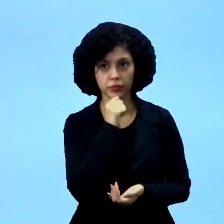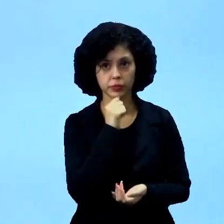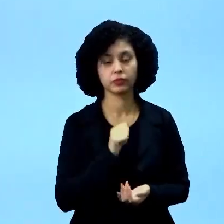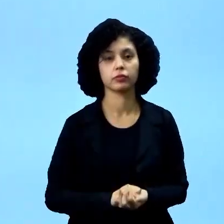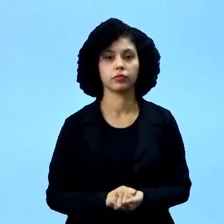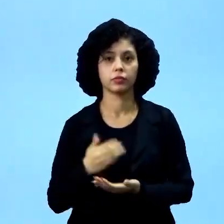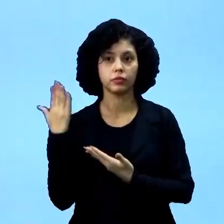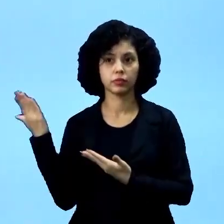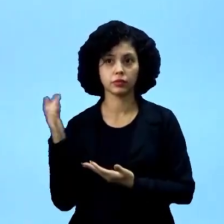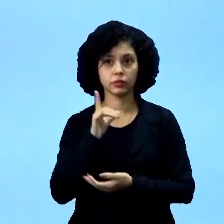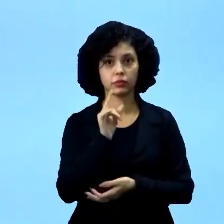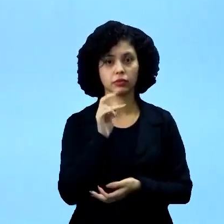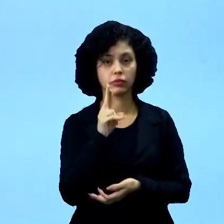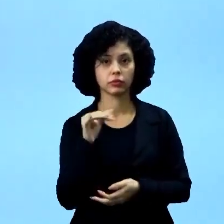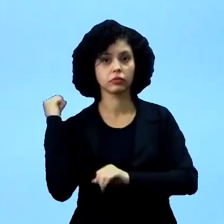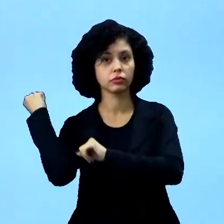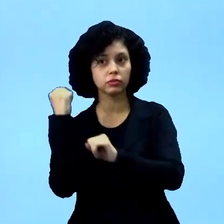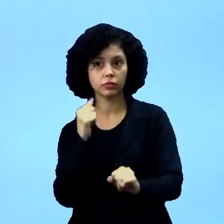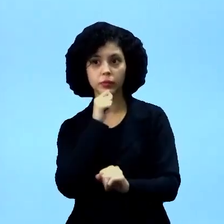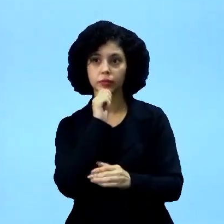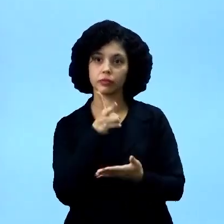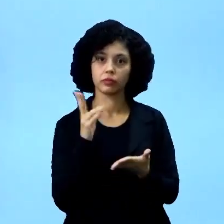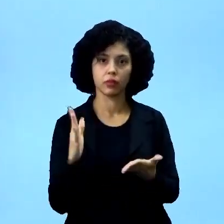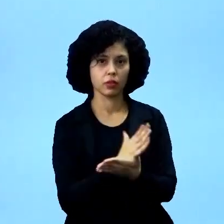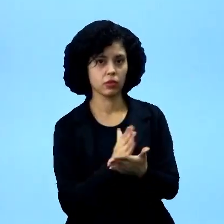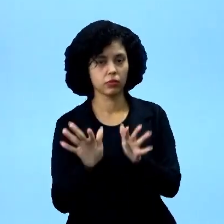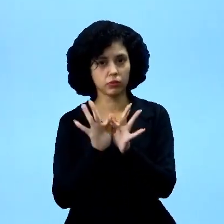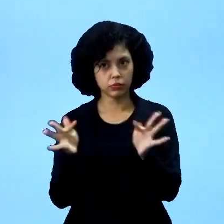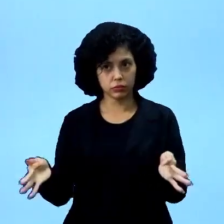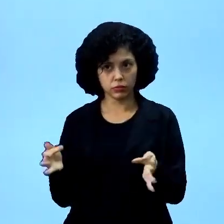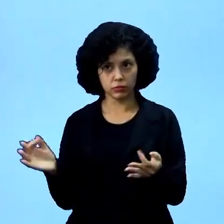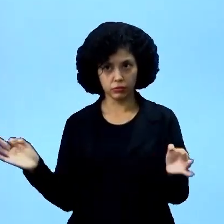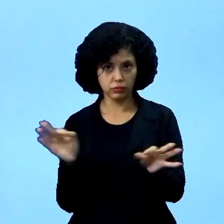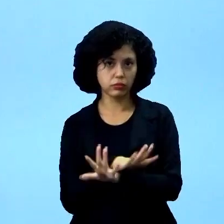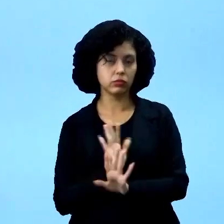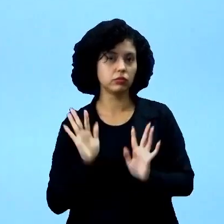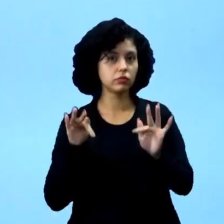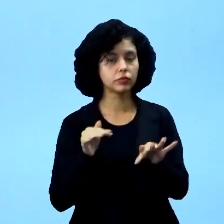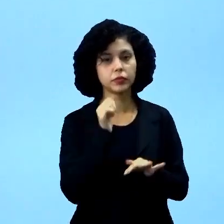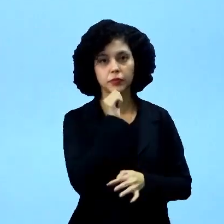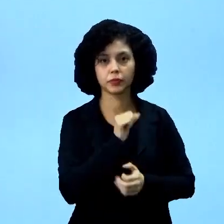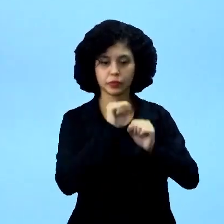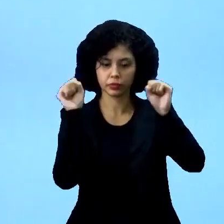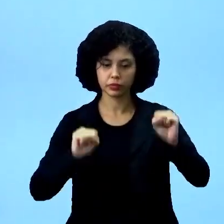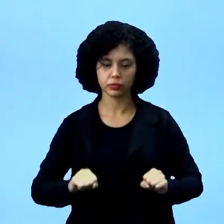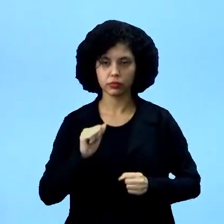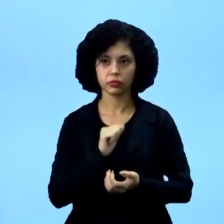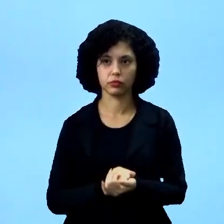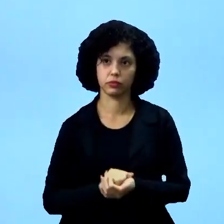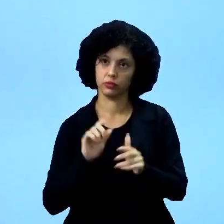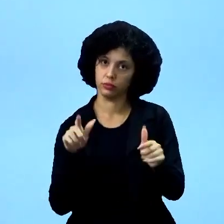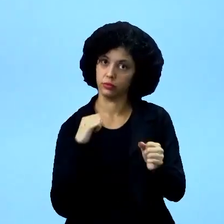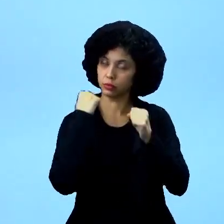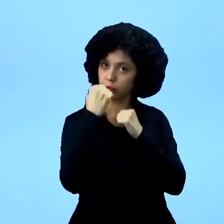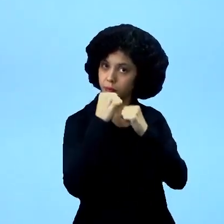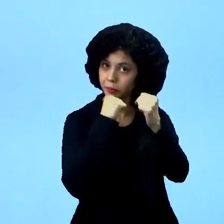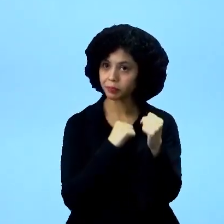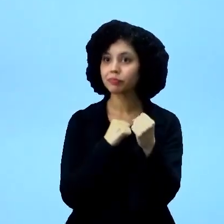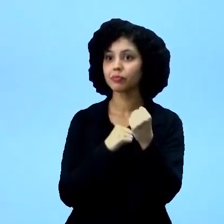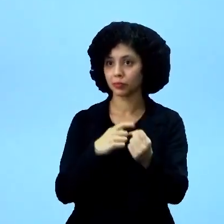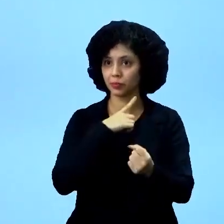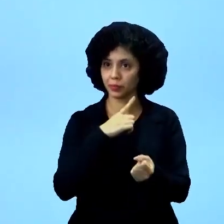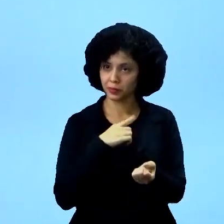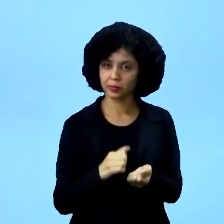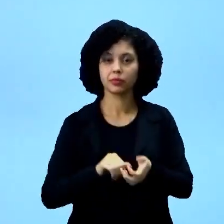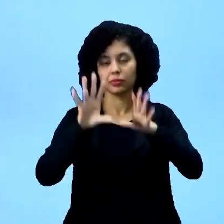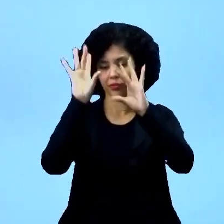defesa, ataque, justamente por algo simples que acaba sendo sistematizado. Então, as lutas orientais, ela tem